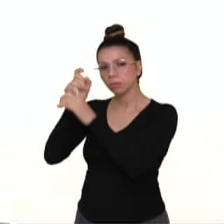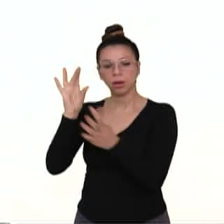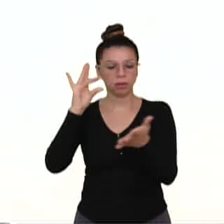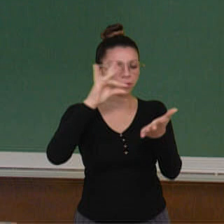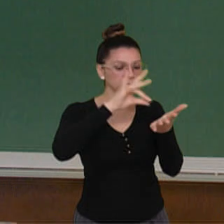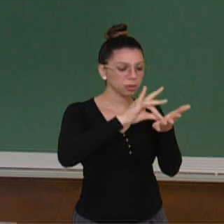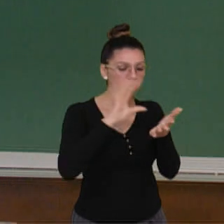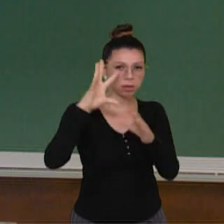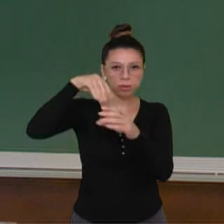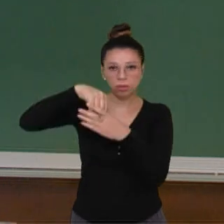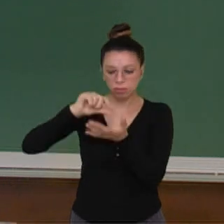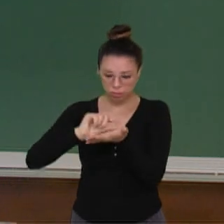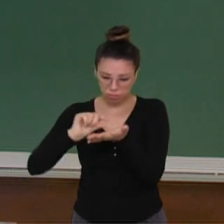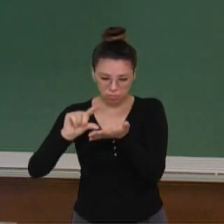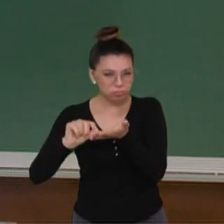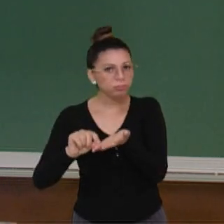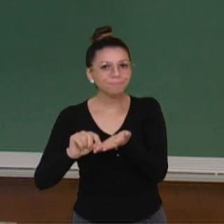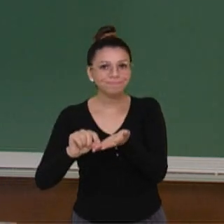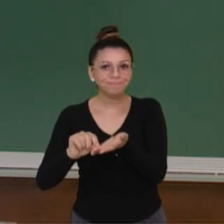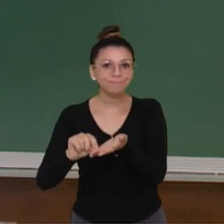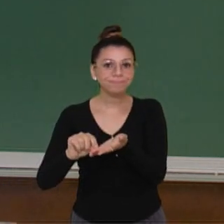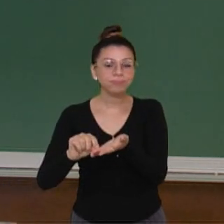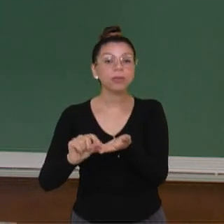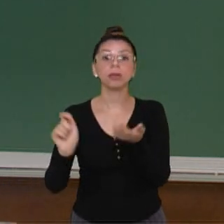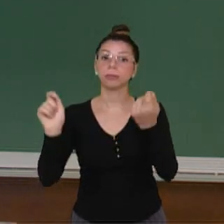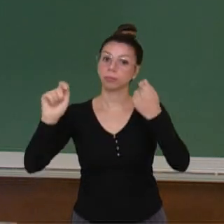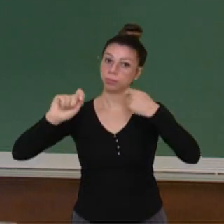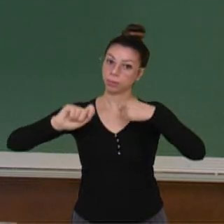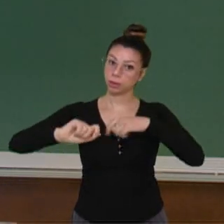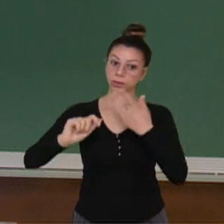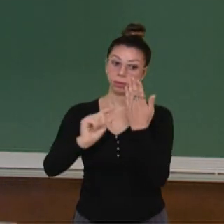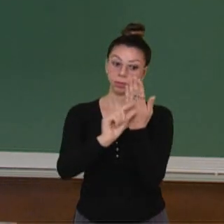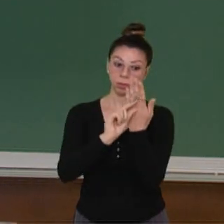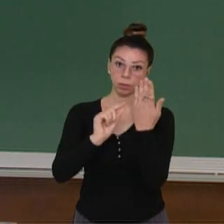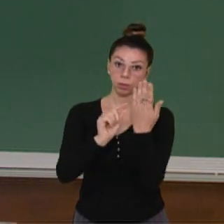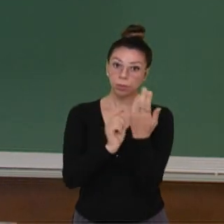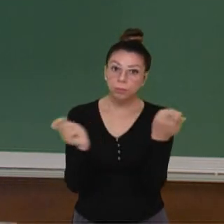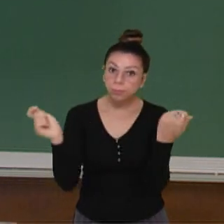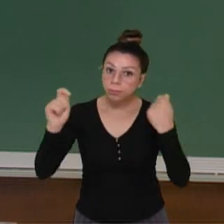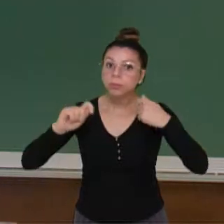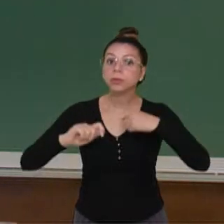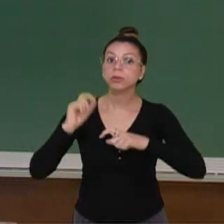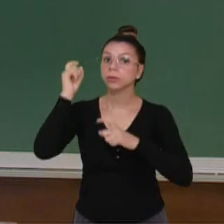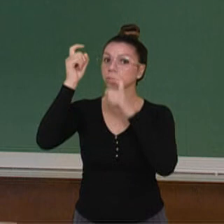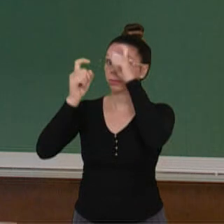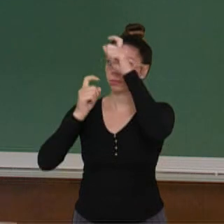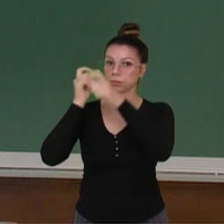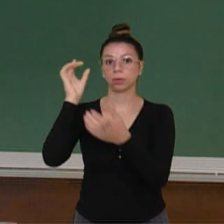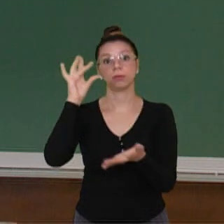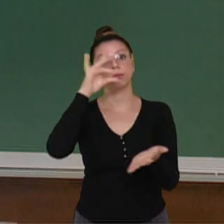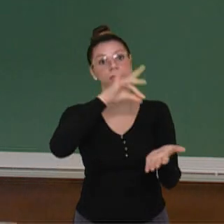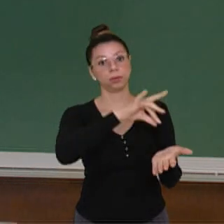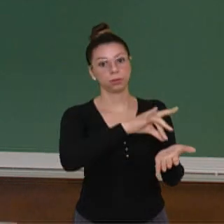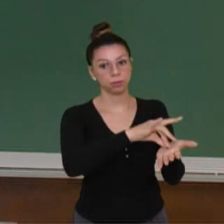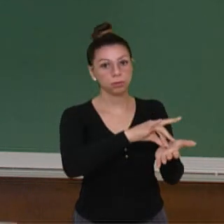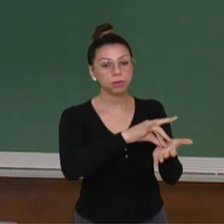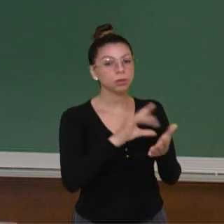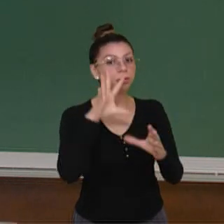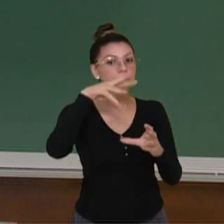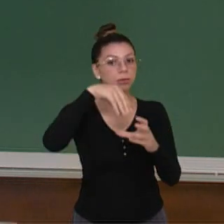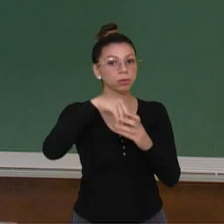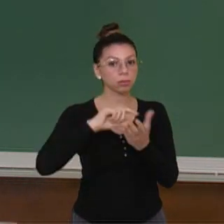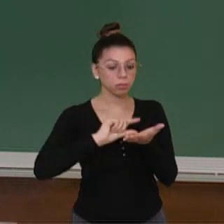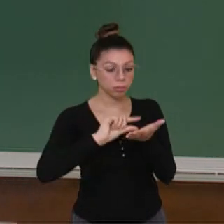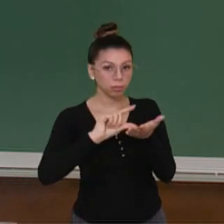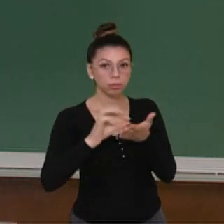seu artigo de opinião. O autor precisa sim se preocupar com a verdade no artigo de